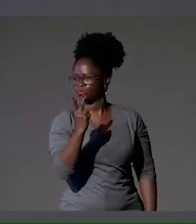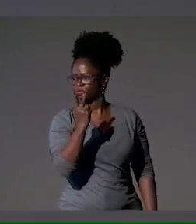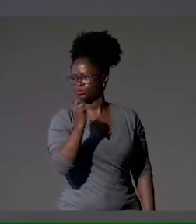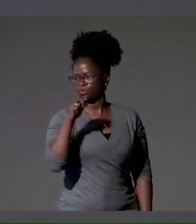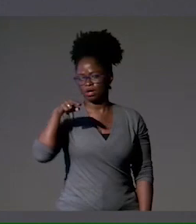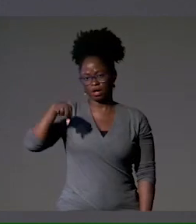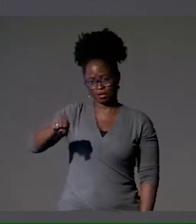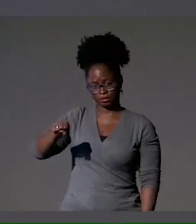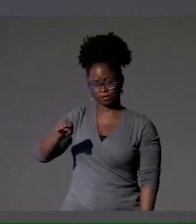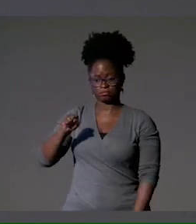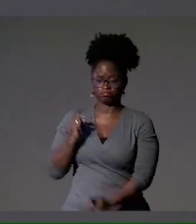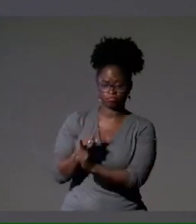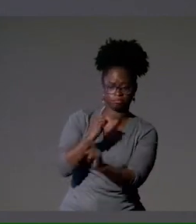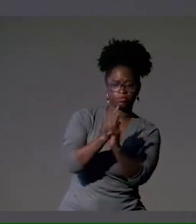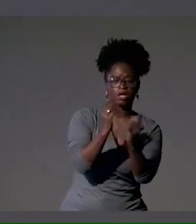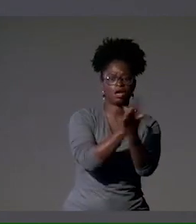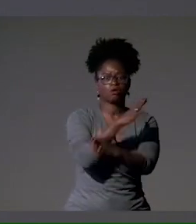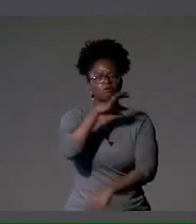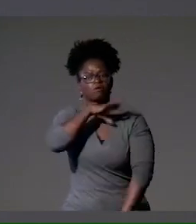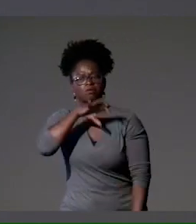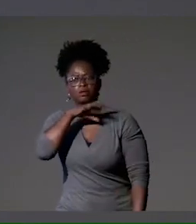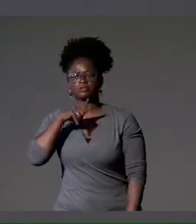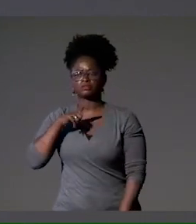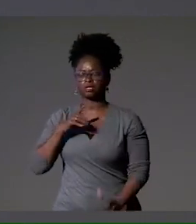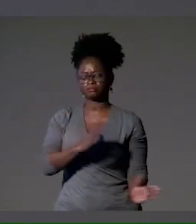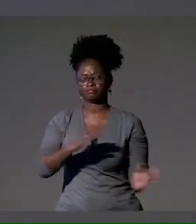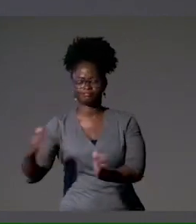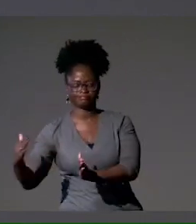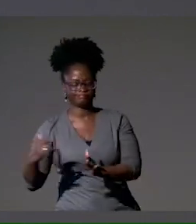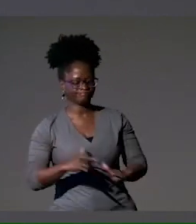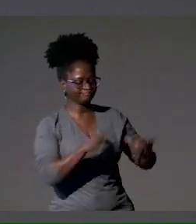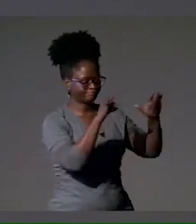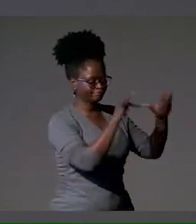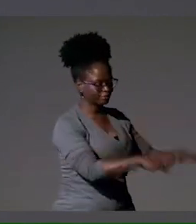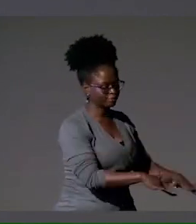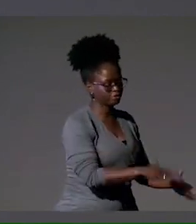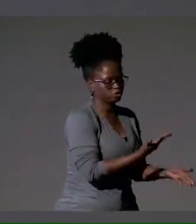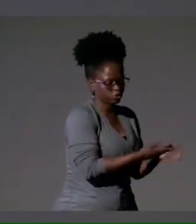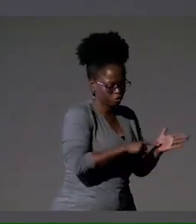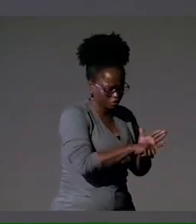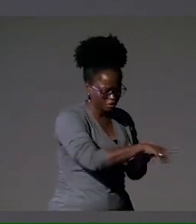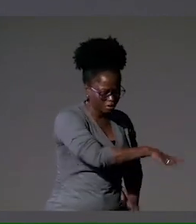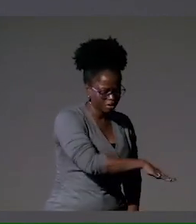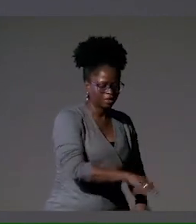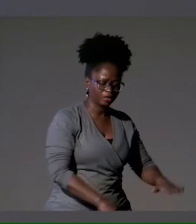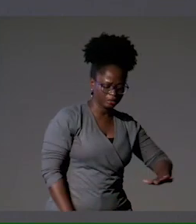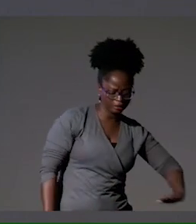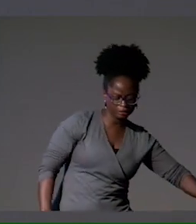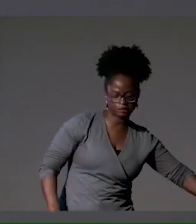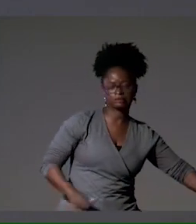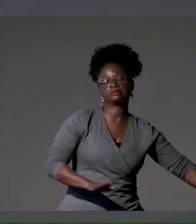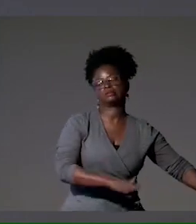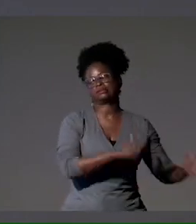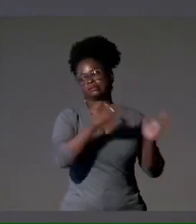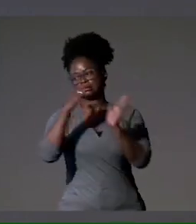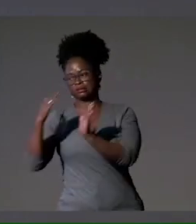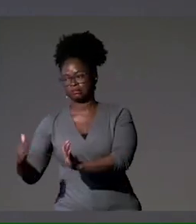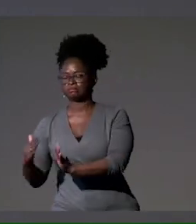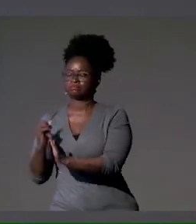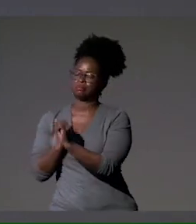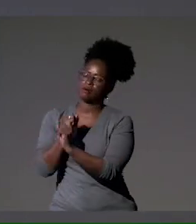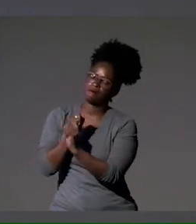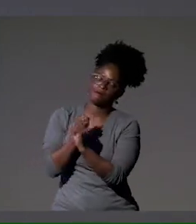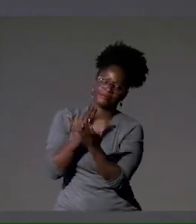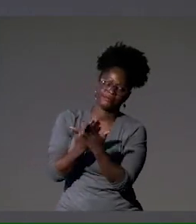animais tinham, e aí pararam de estudar a criança. E os estudos foram para outras áreas, e a gente ficou com muito pouco espaço para estudar a criança durante décadas.